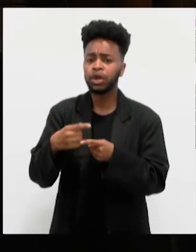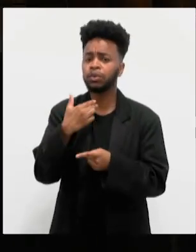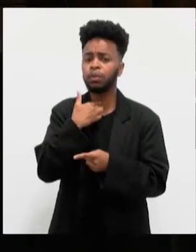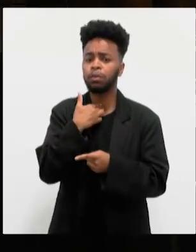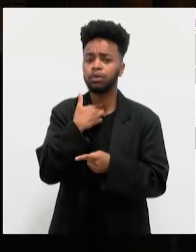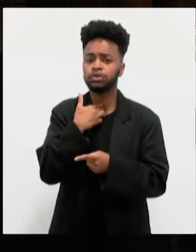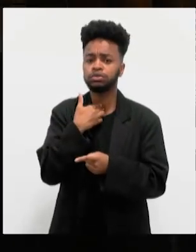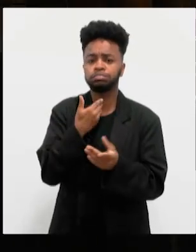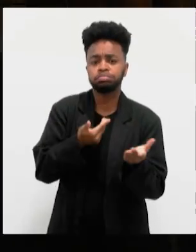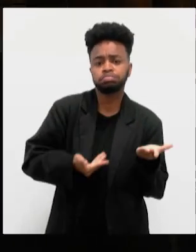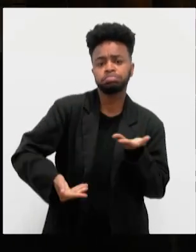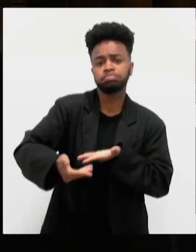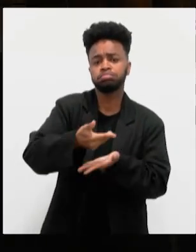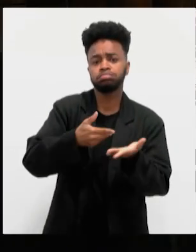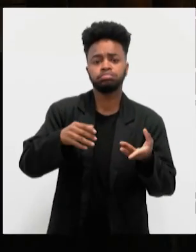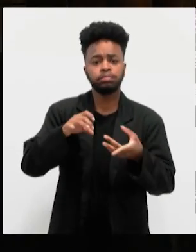tratar